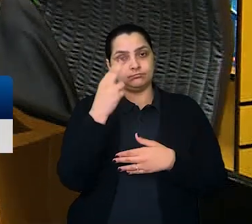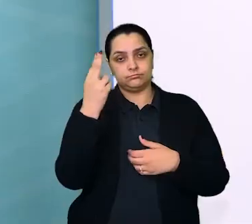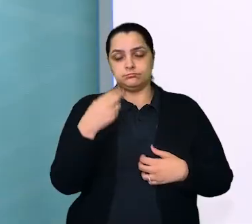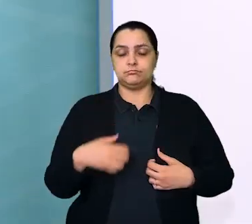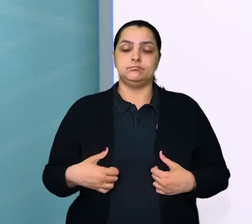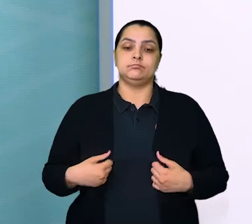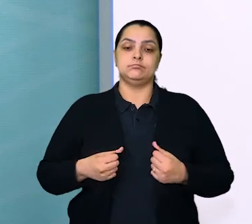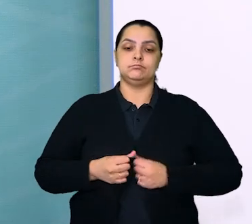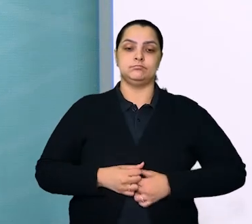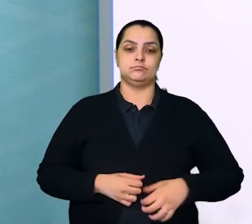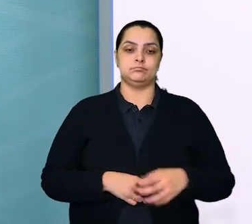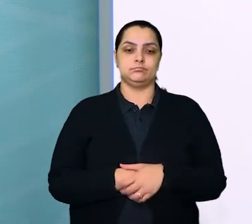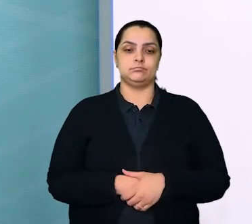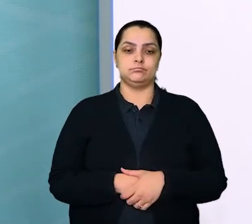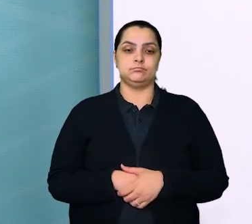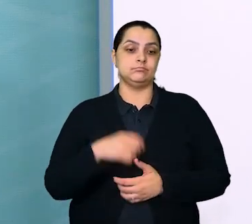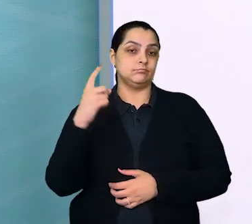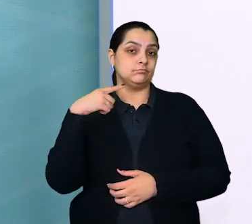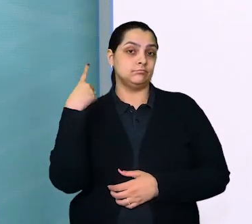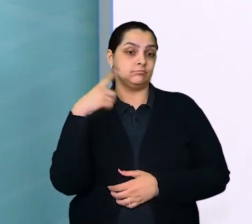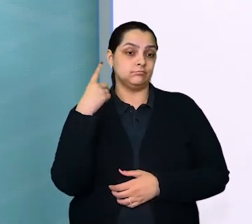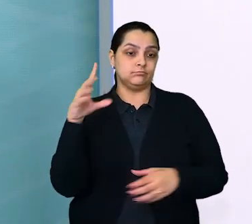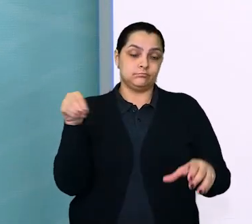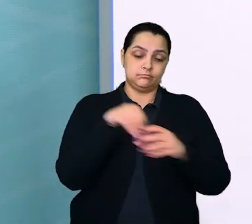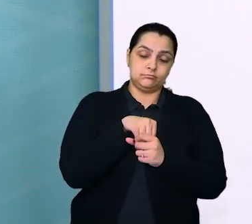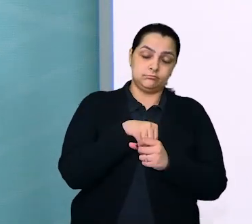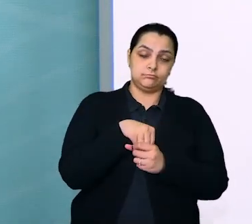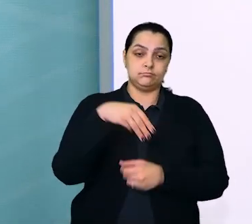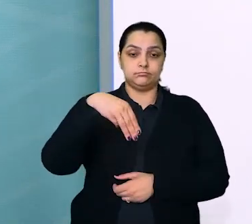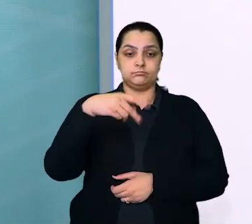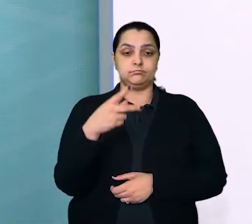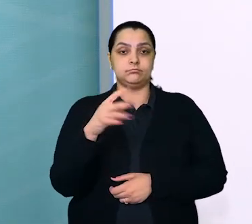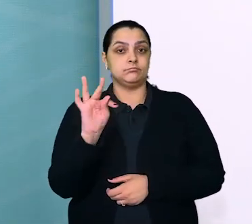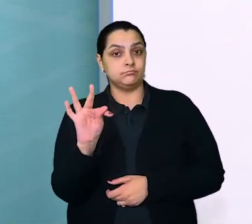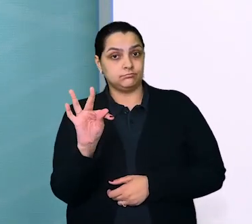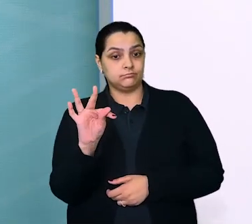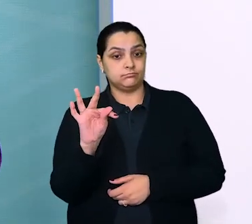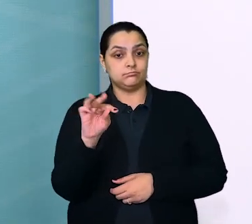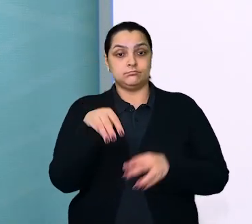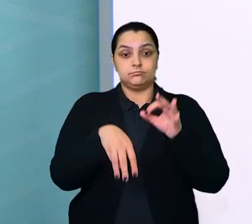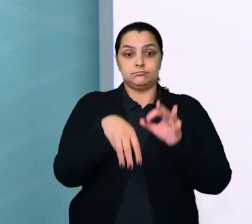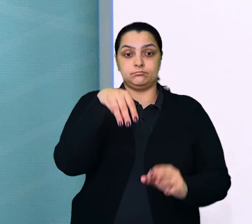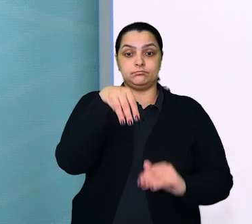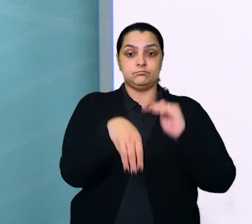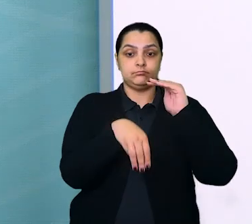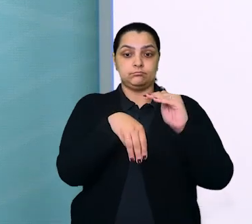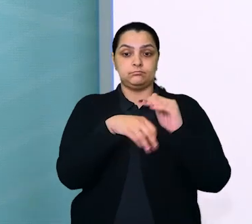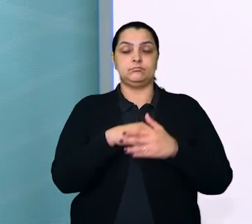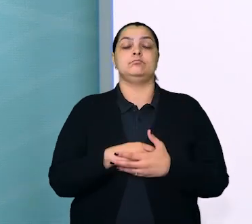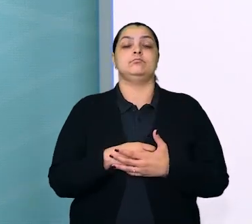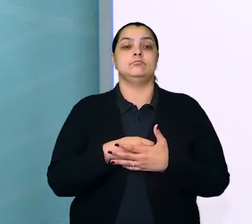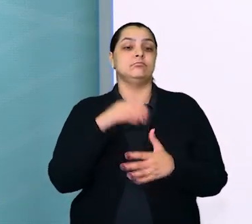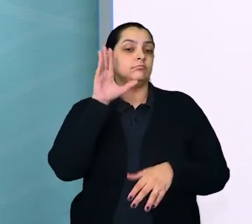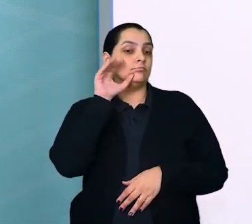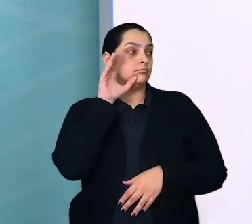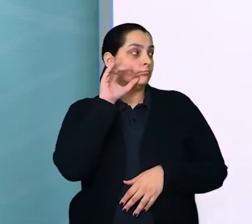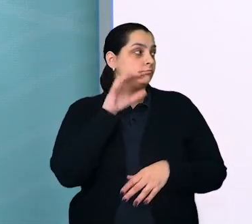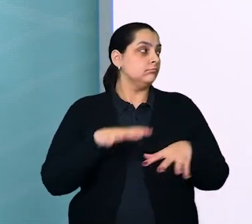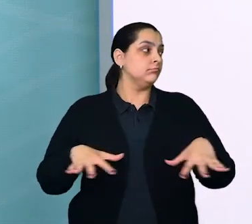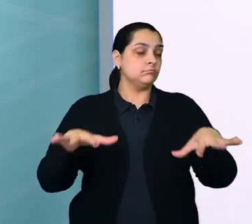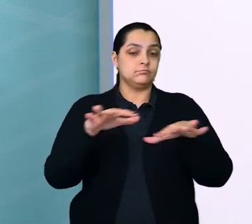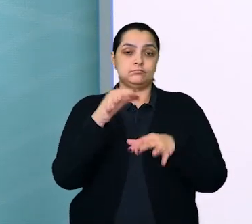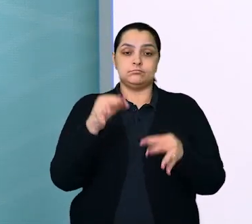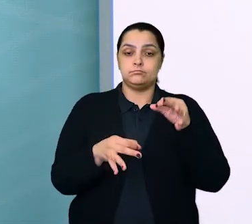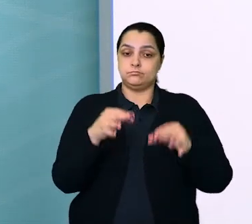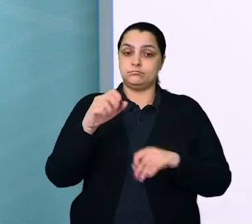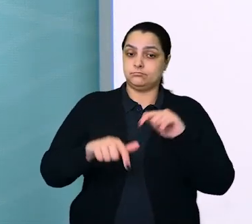recurso. Integrantes da advocacia, do Ministério Público do Trabalho e da magistratura, além de servidores e servidoras da